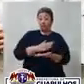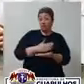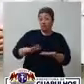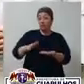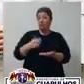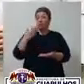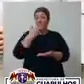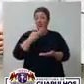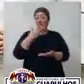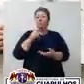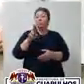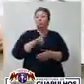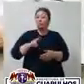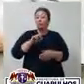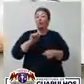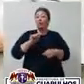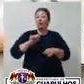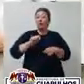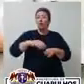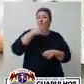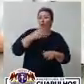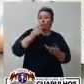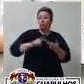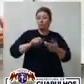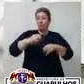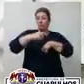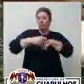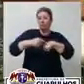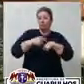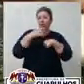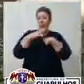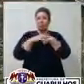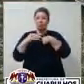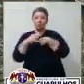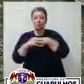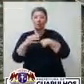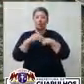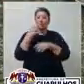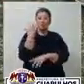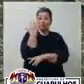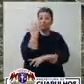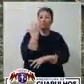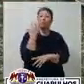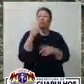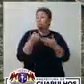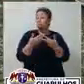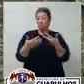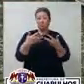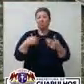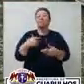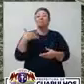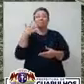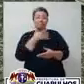Esse recheio é interessante para usar com frutas. Então você pode usar morango, pêssego, abacaxi.